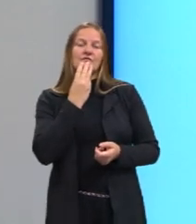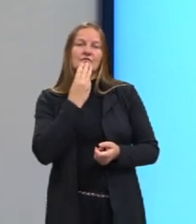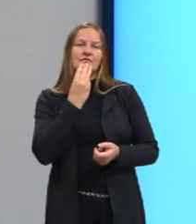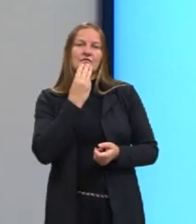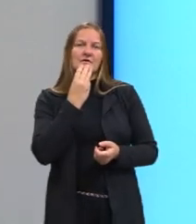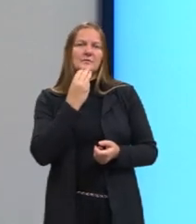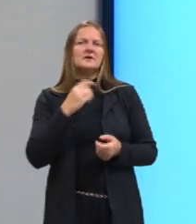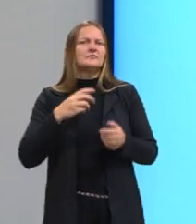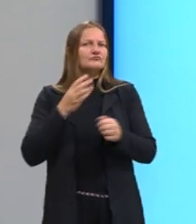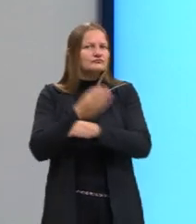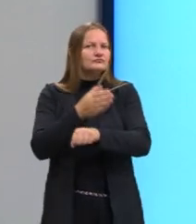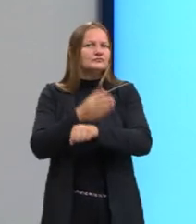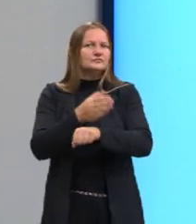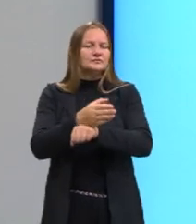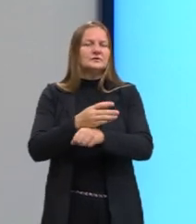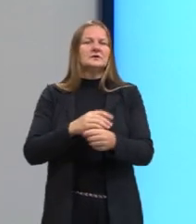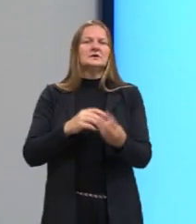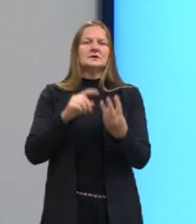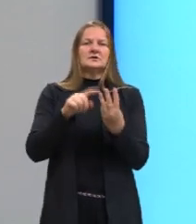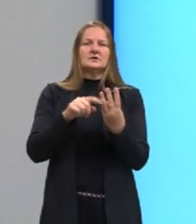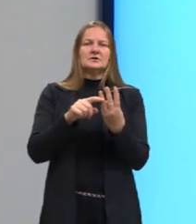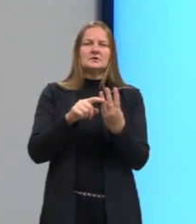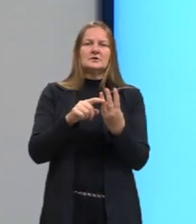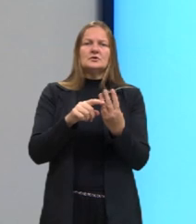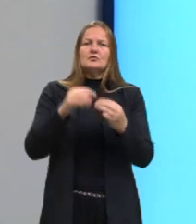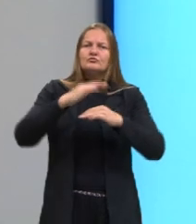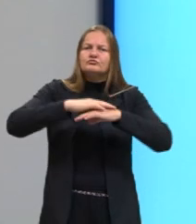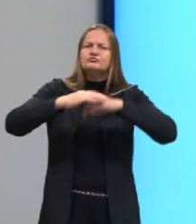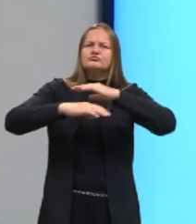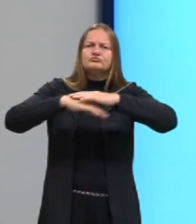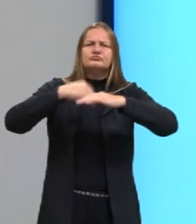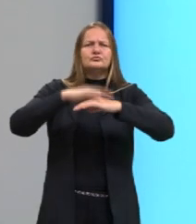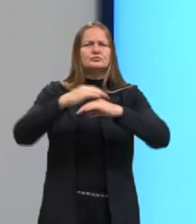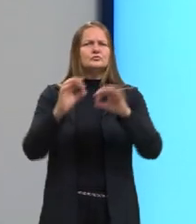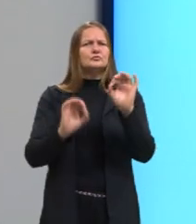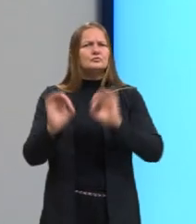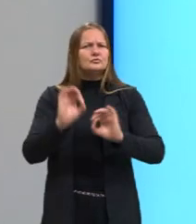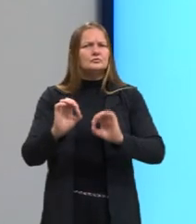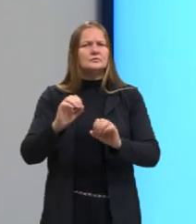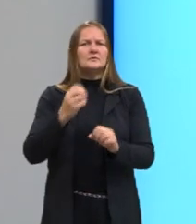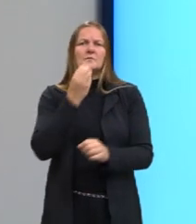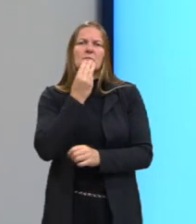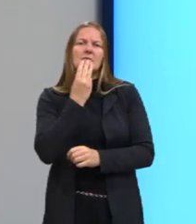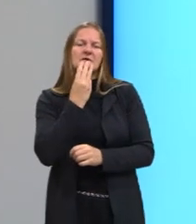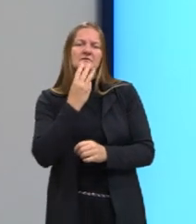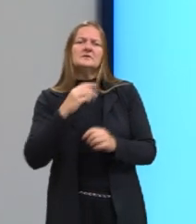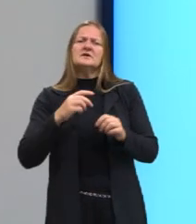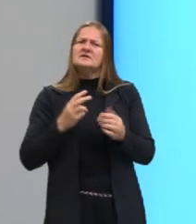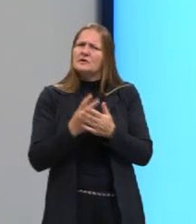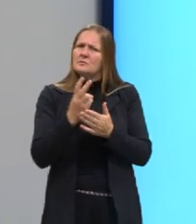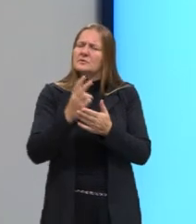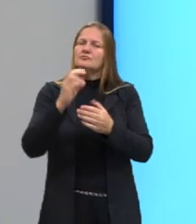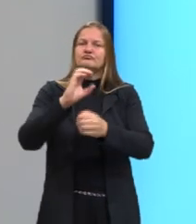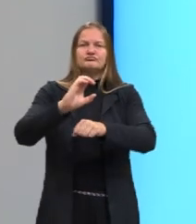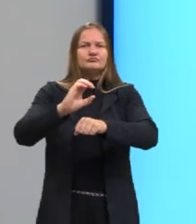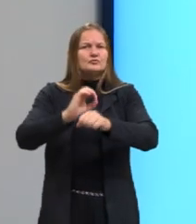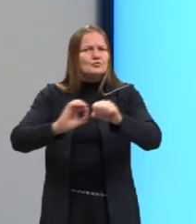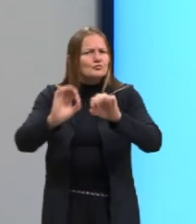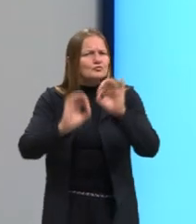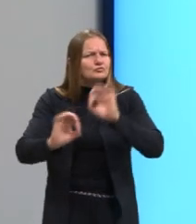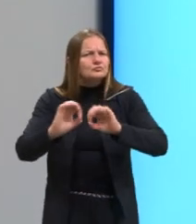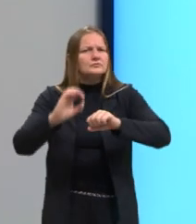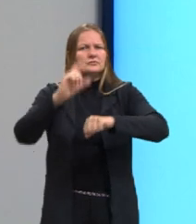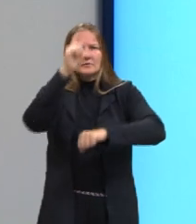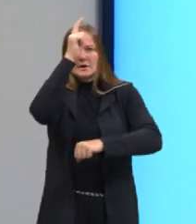faz parte ela está se constituindo o Max ver para eu faço parte da Constituição da Alemanha e da